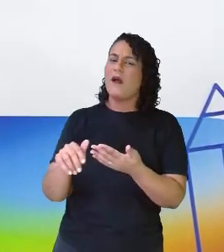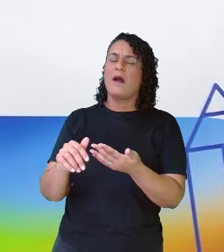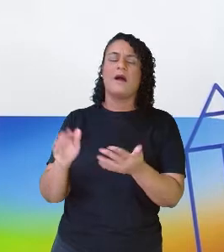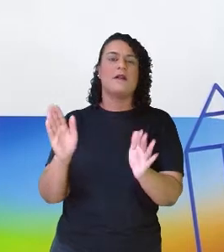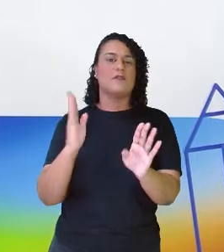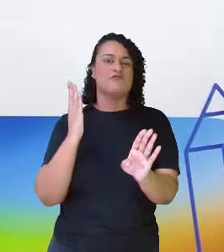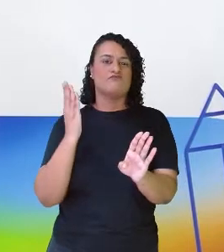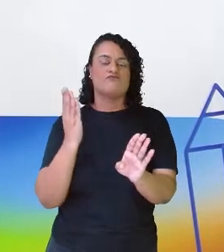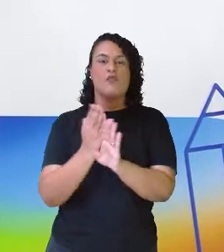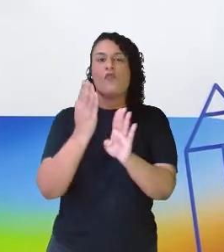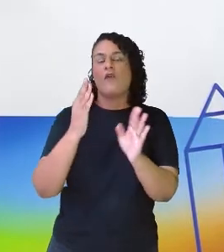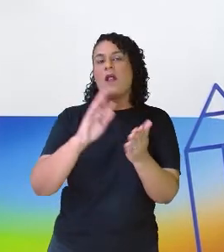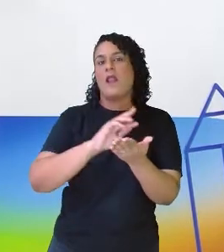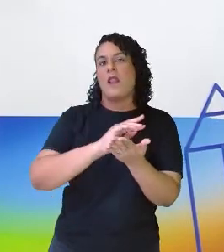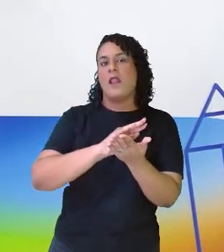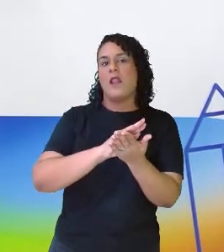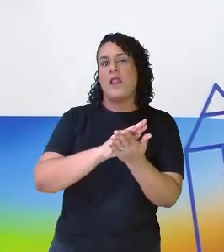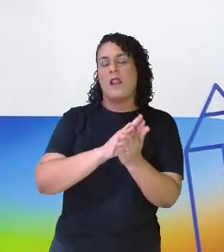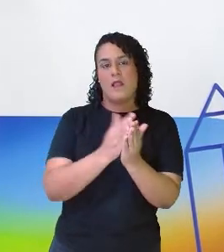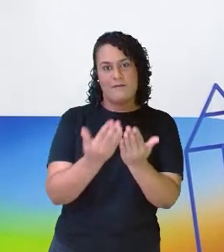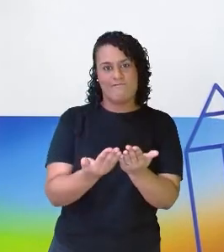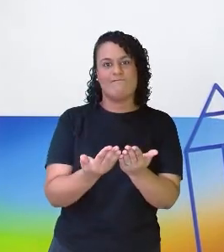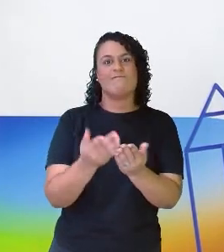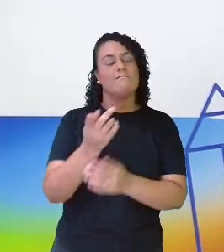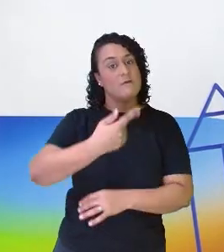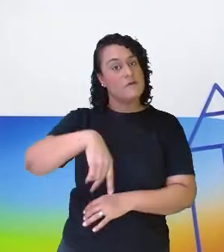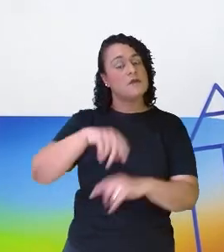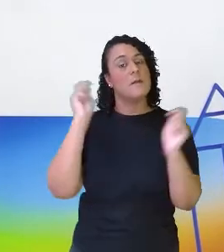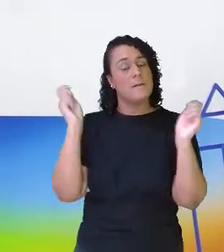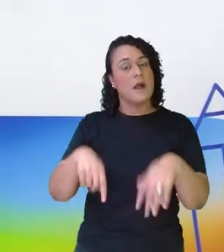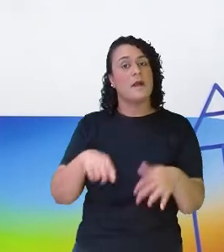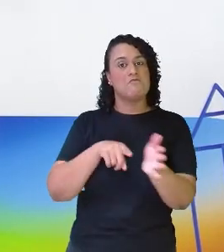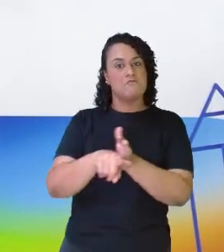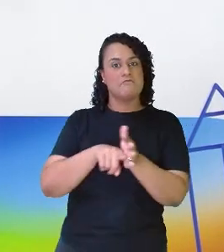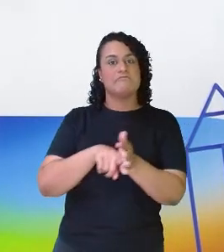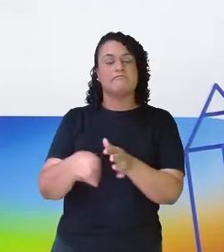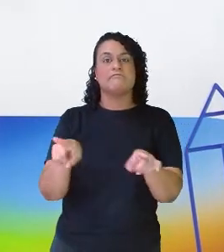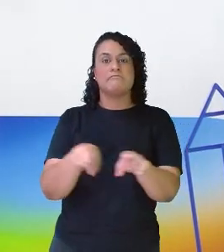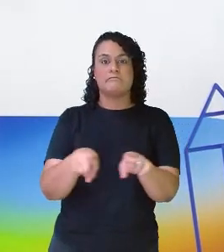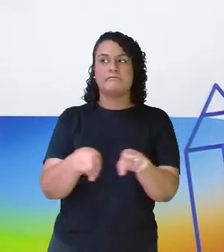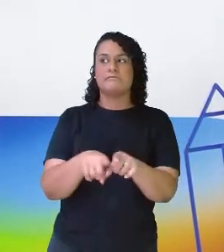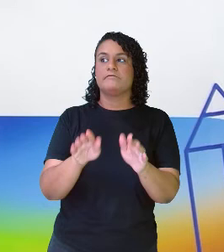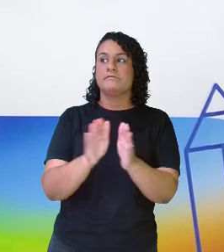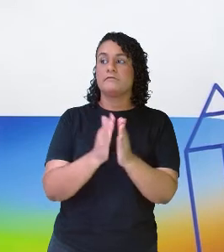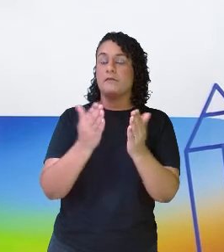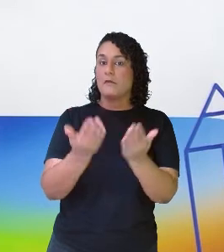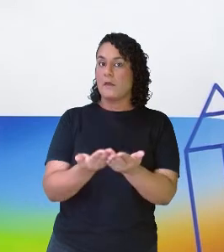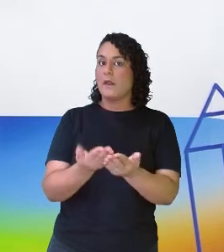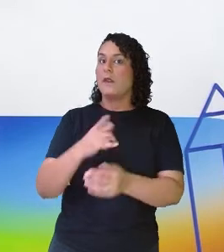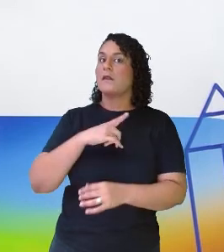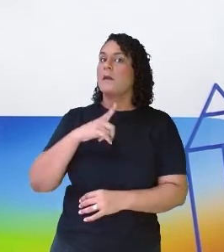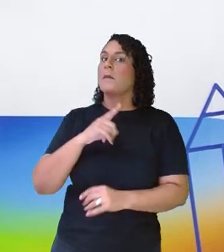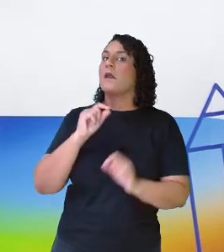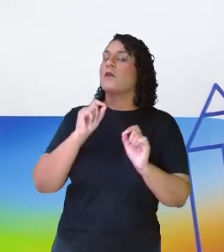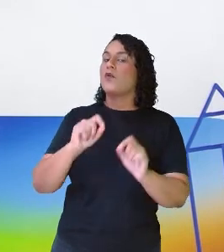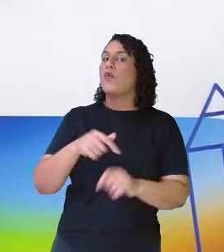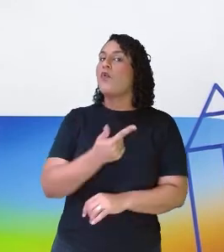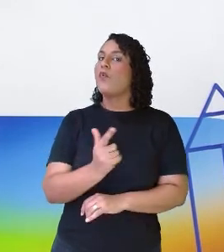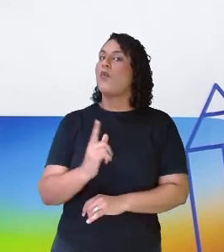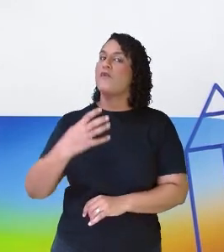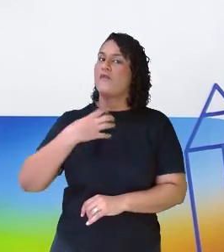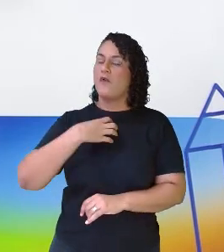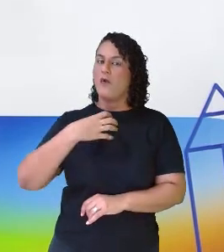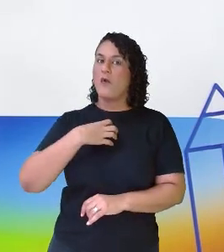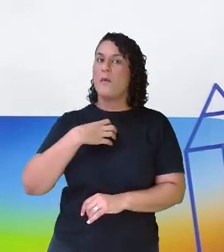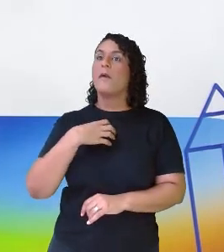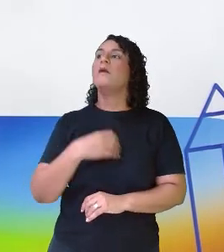tá? Que vocês podem pesquisar também. Entre esses livros, olha aqui, ó, também tem uma outra forma também de acessar a